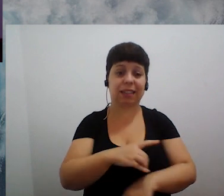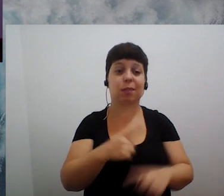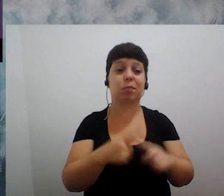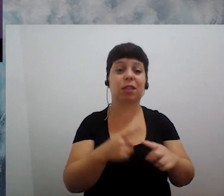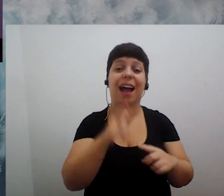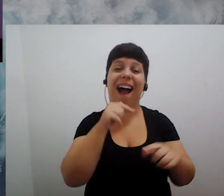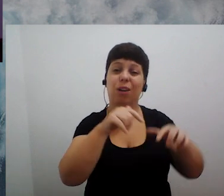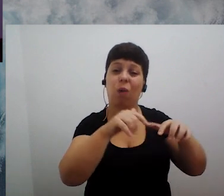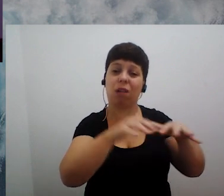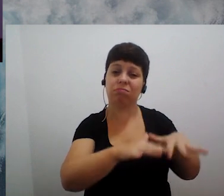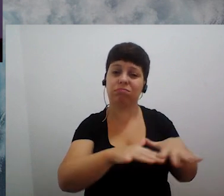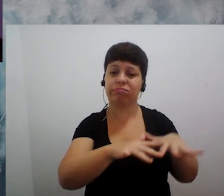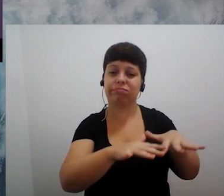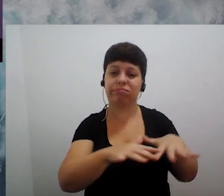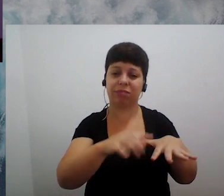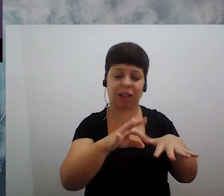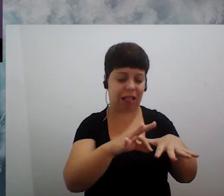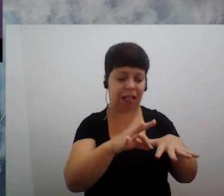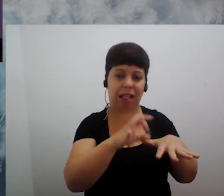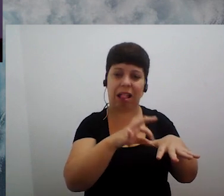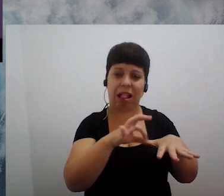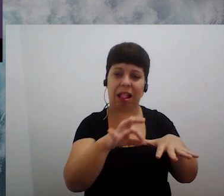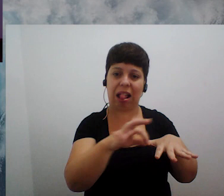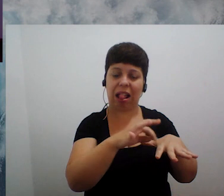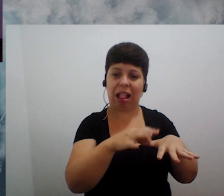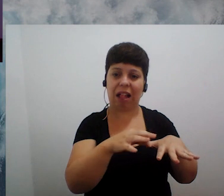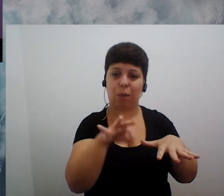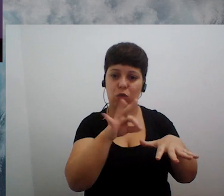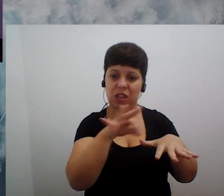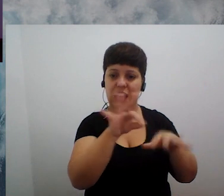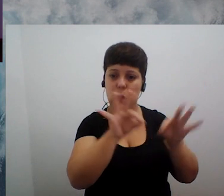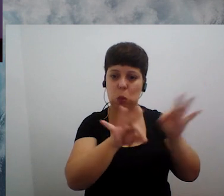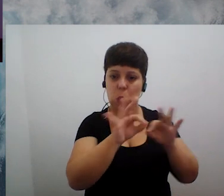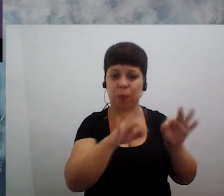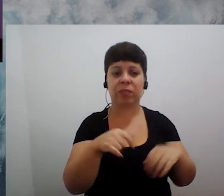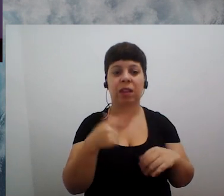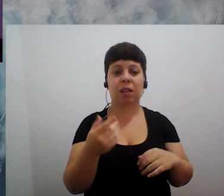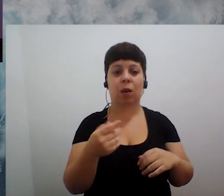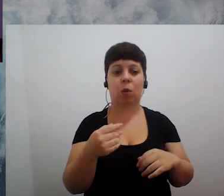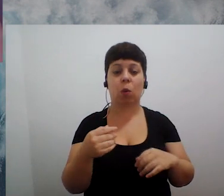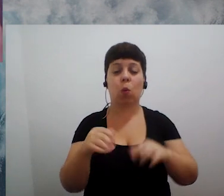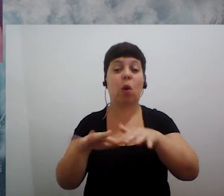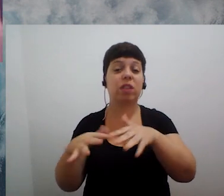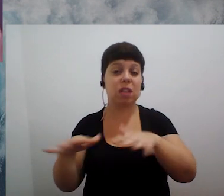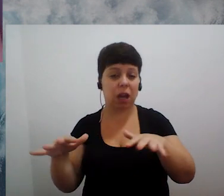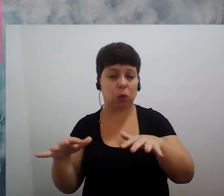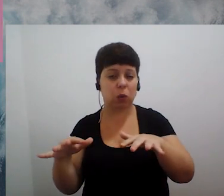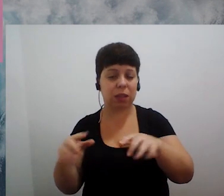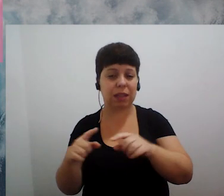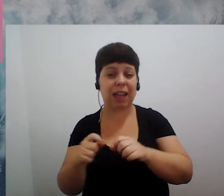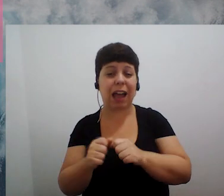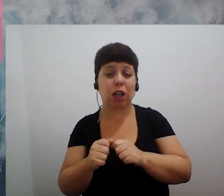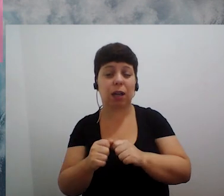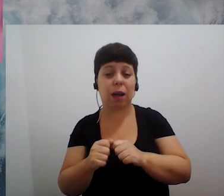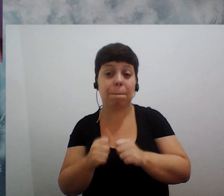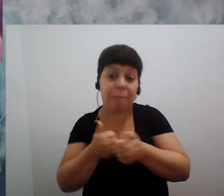dengue, de você ter os criadouros, né? Então é uma situação que, na verdade, o ambiente, o oceano